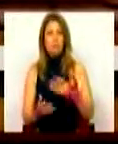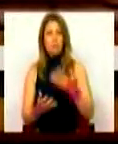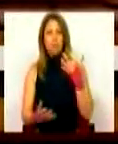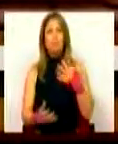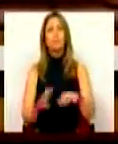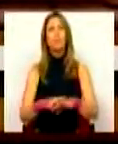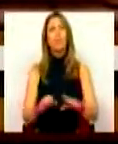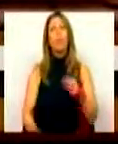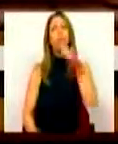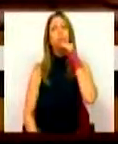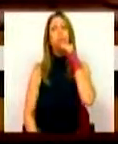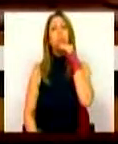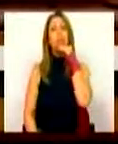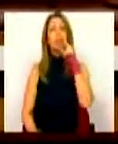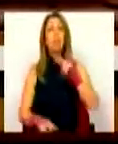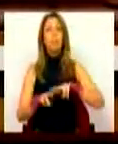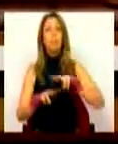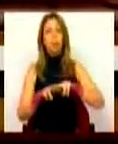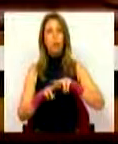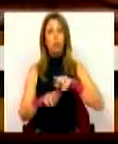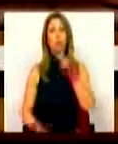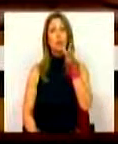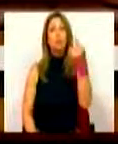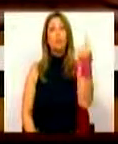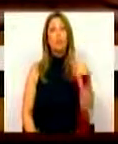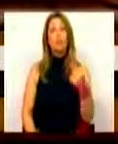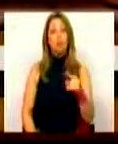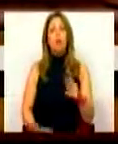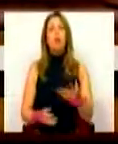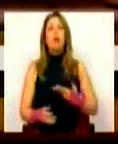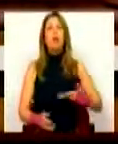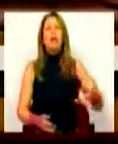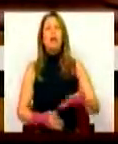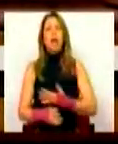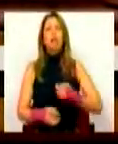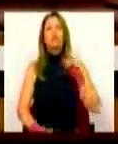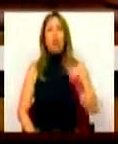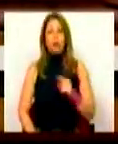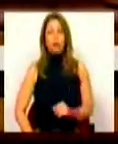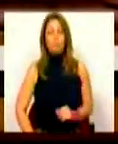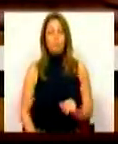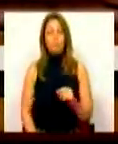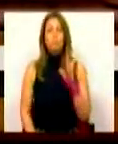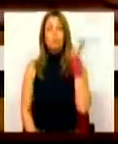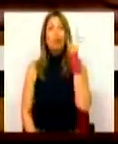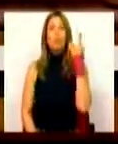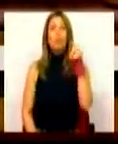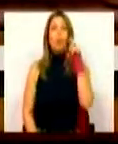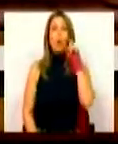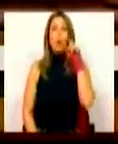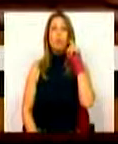guarda prisional, e aos serviços de reinserção, eu refiro apenas os seguintes dados. O número de guardas